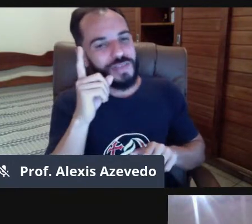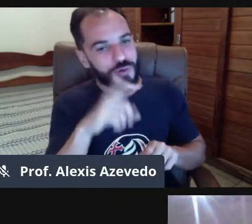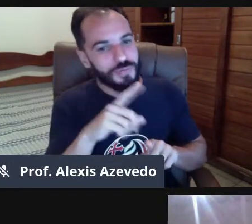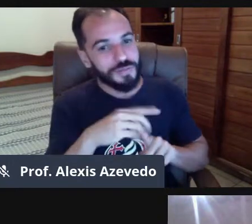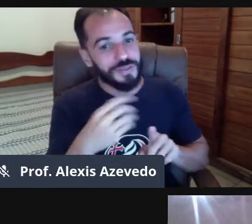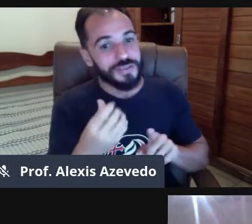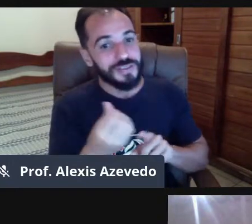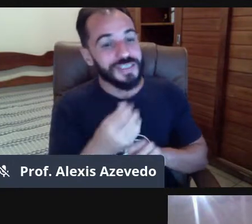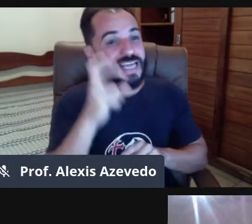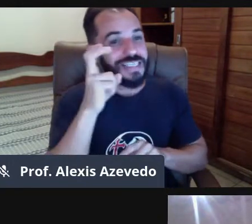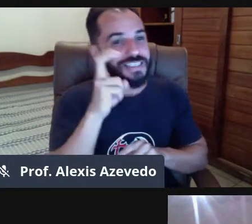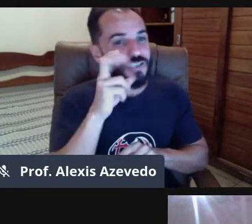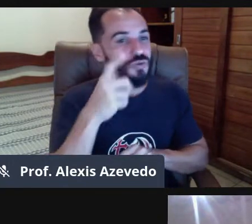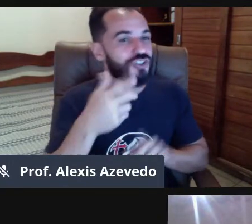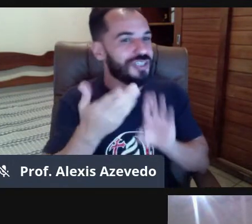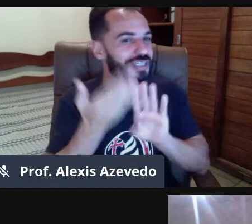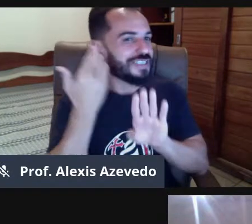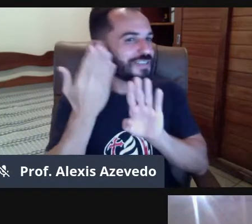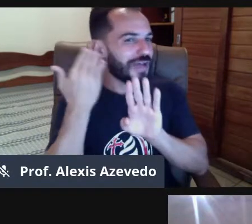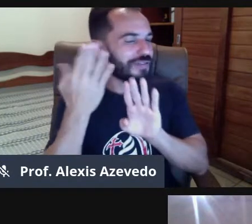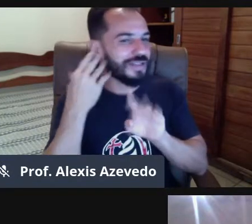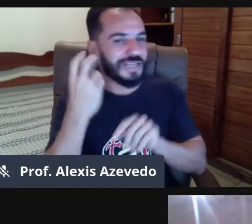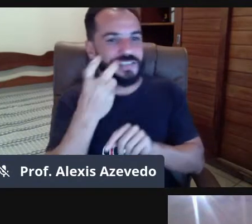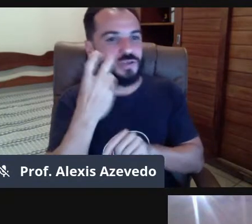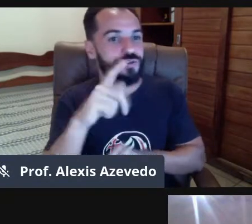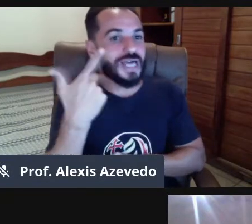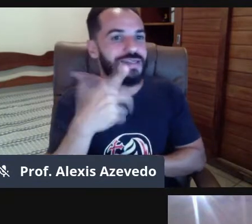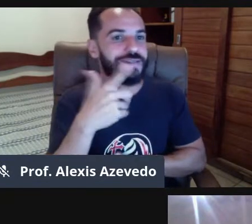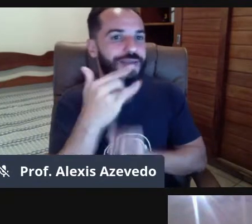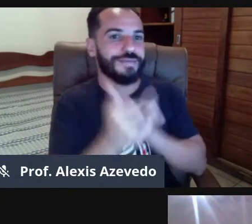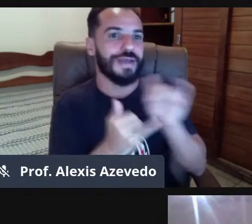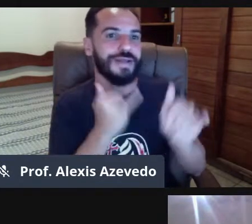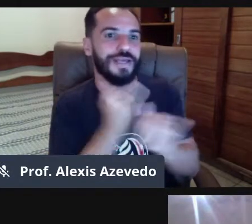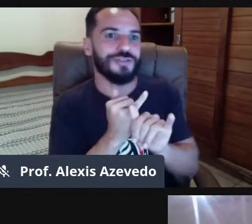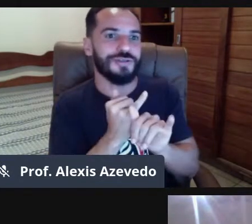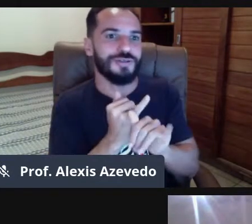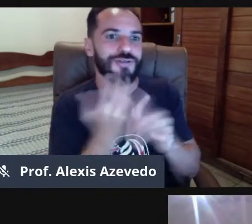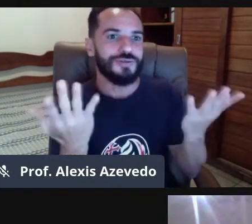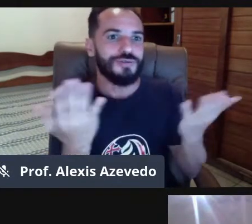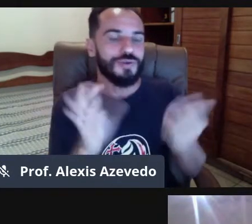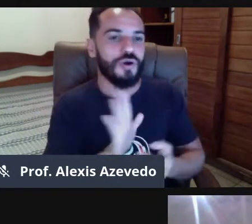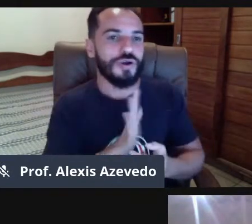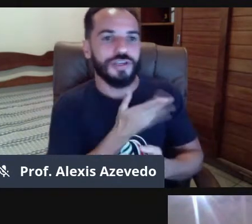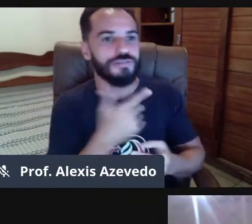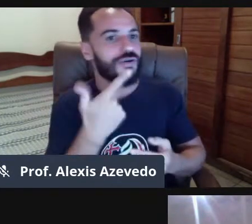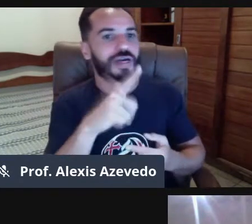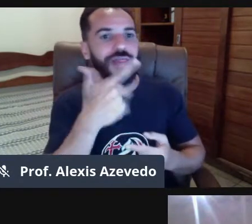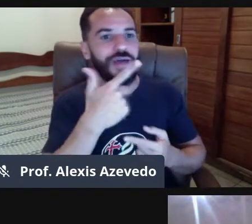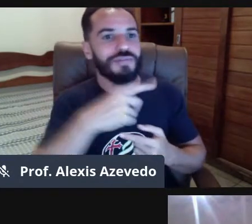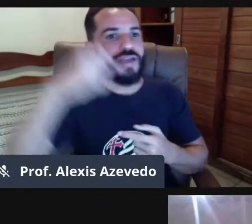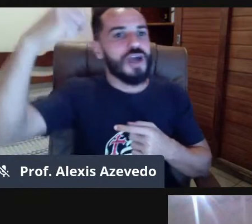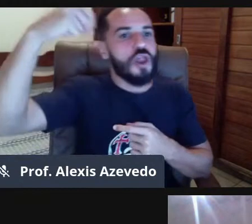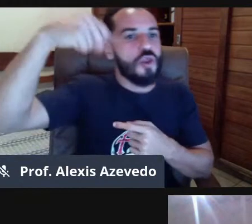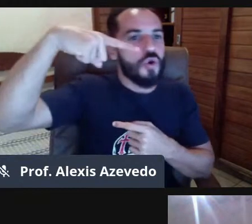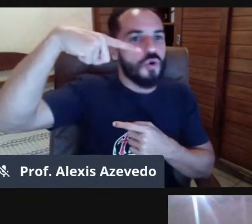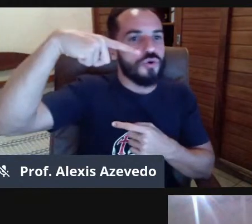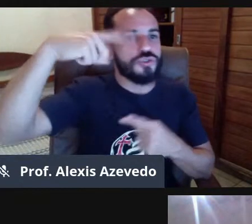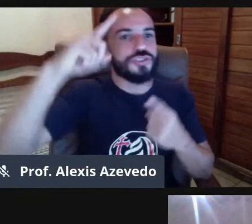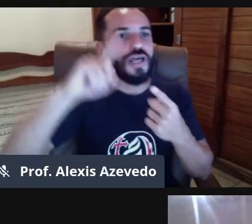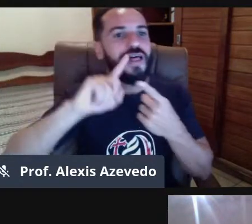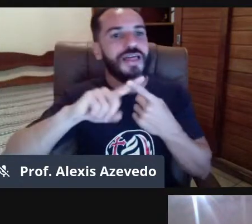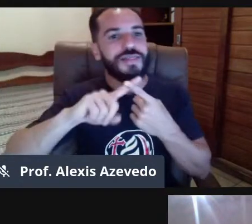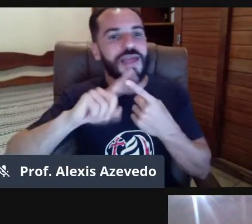ficamos 5 dias sem internet por uma série de eventos. Faltou luz, depois a Copasa foi